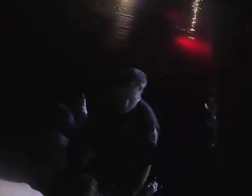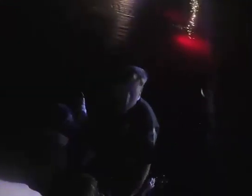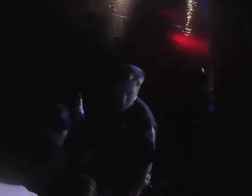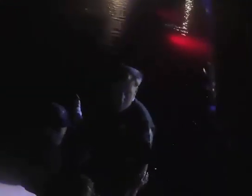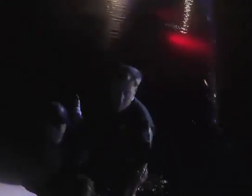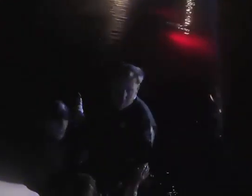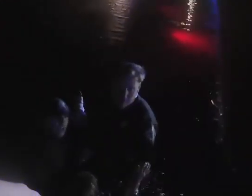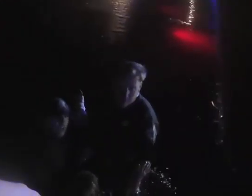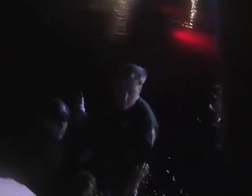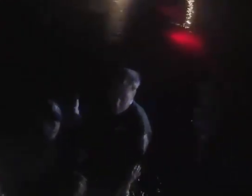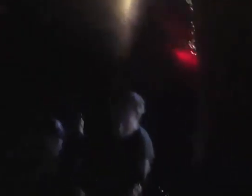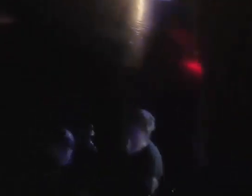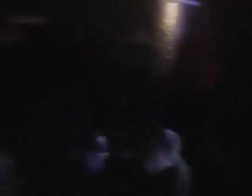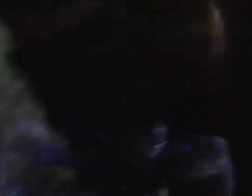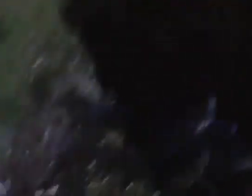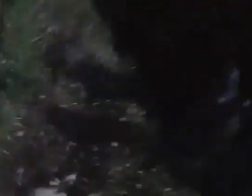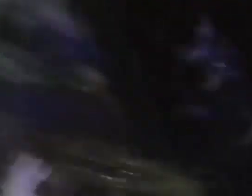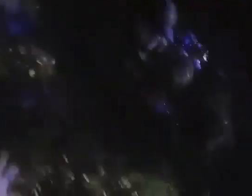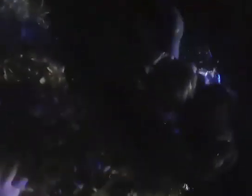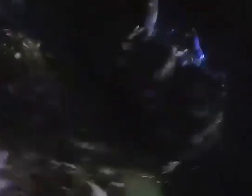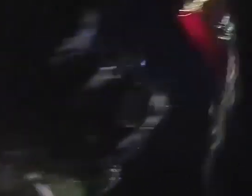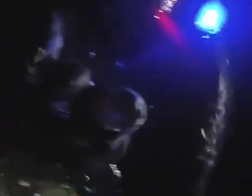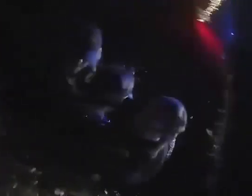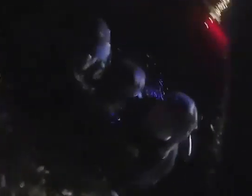You got a scooper under your arms? So quick!